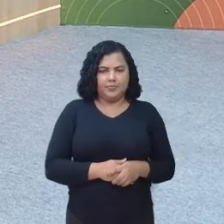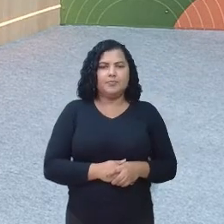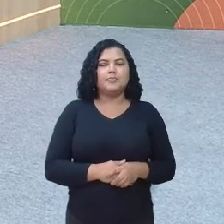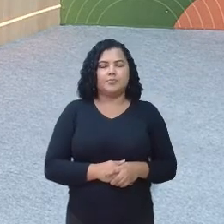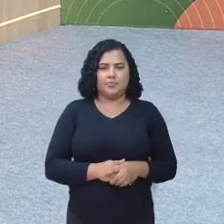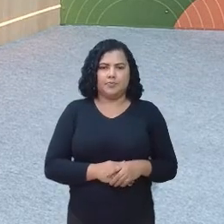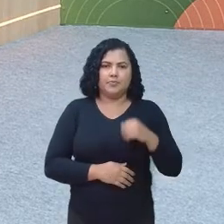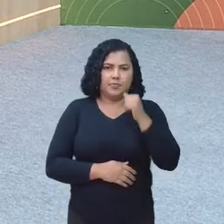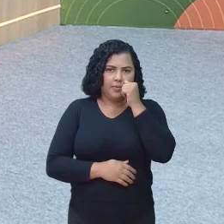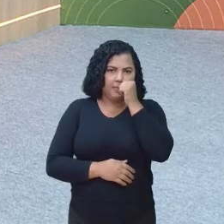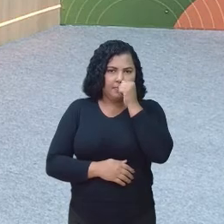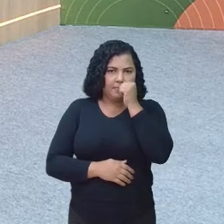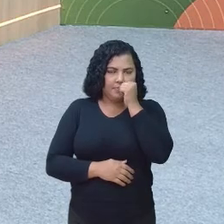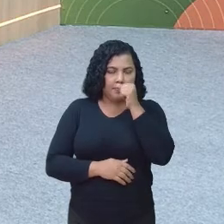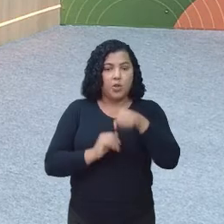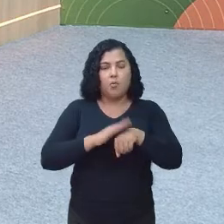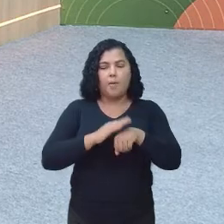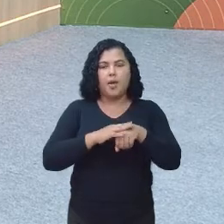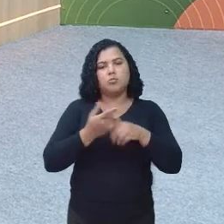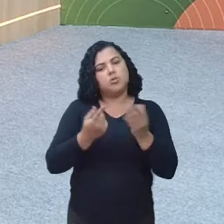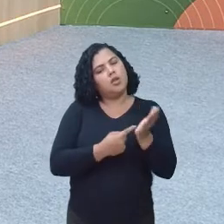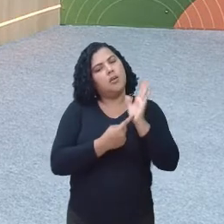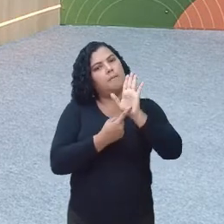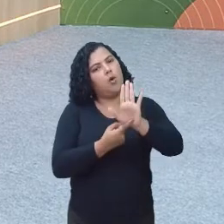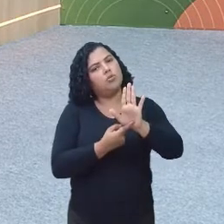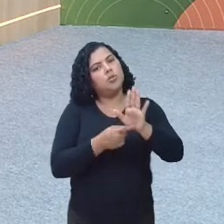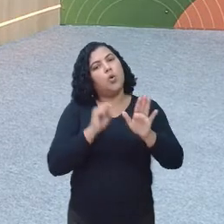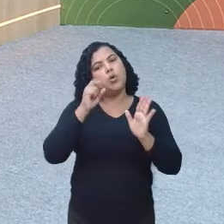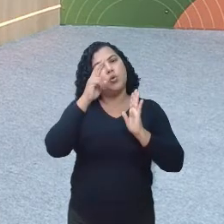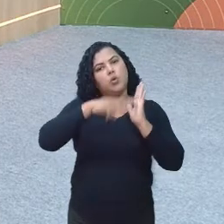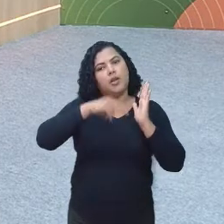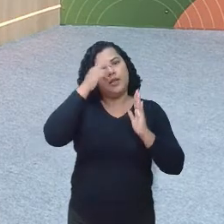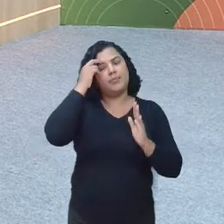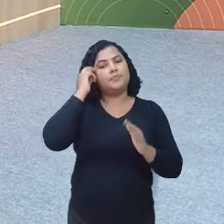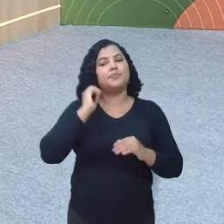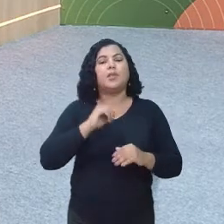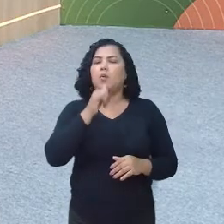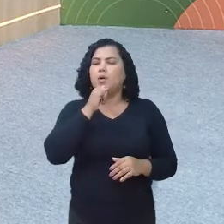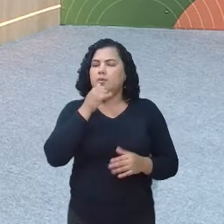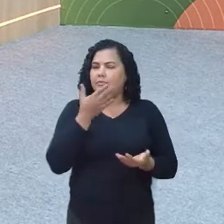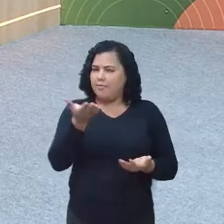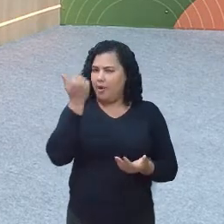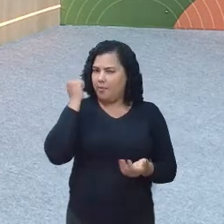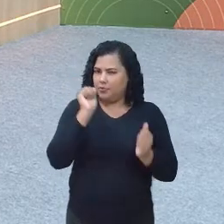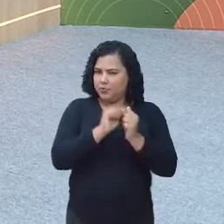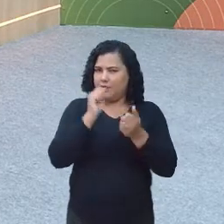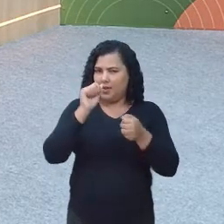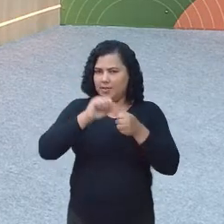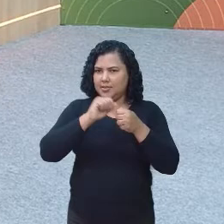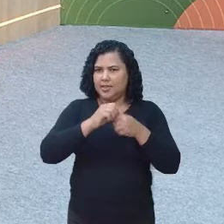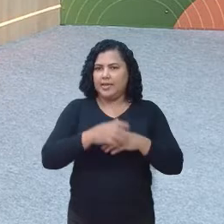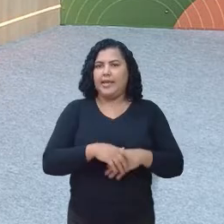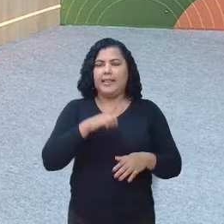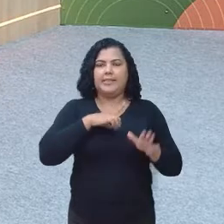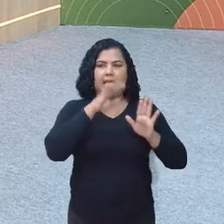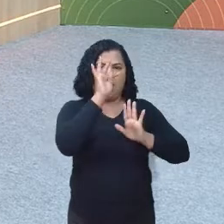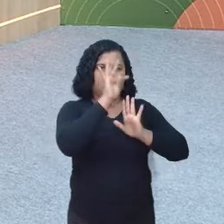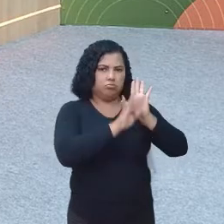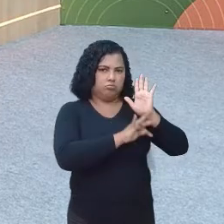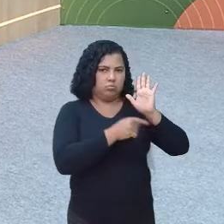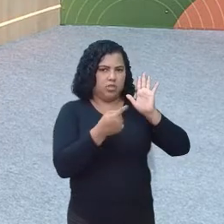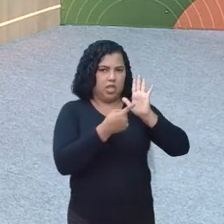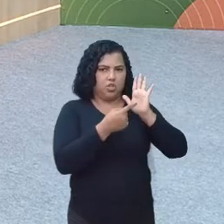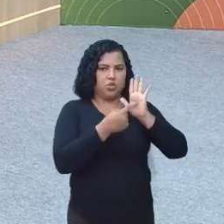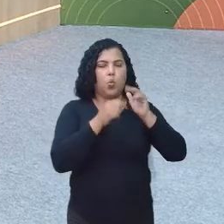parafrasear na hora de tentar reproduzir aquilo que eu estou lendo. Então, vamos lá, vamos fazer um exercício de paráfrase. Eu tenho aqui uma